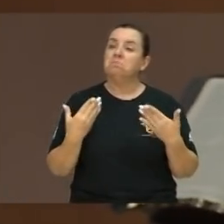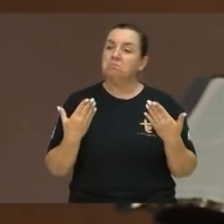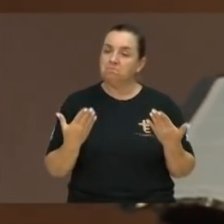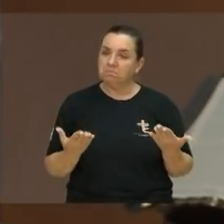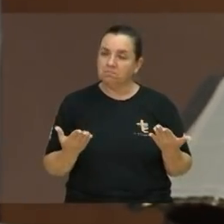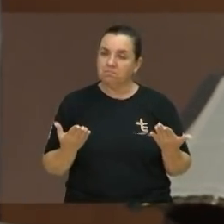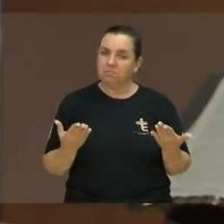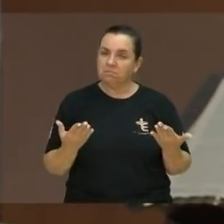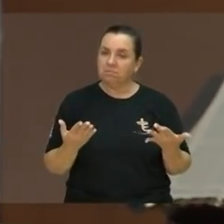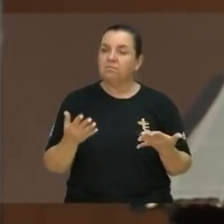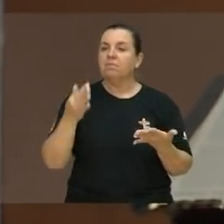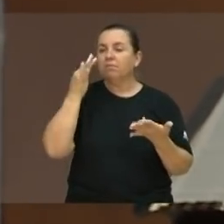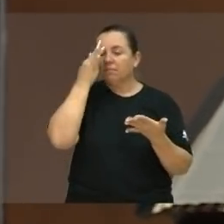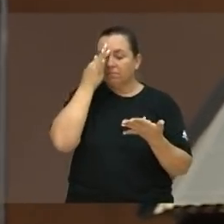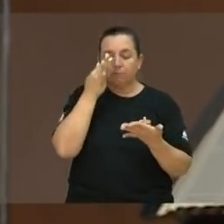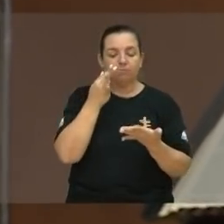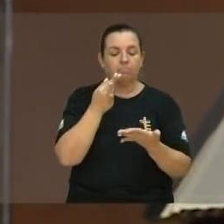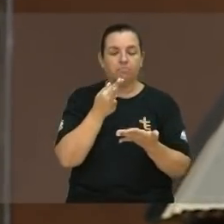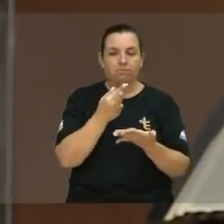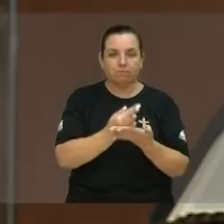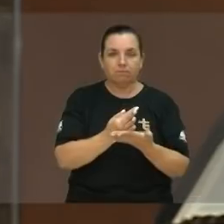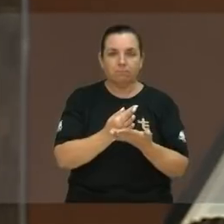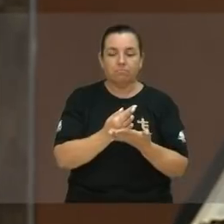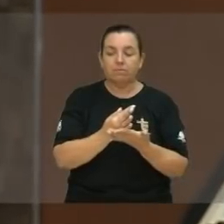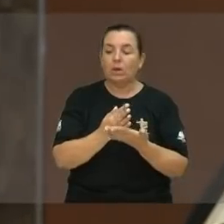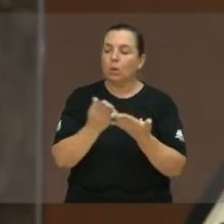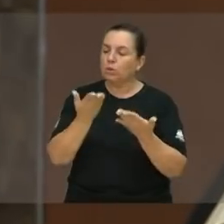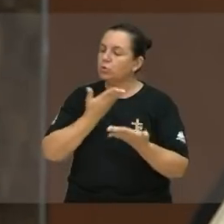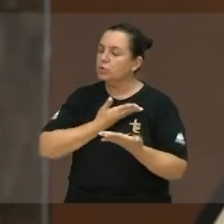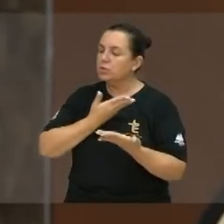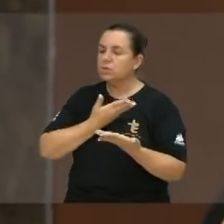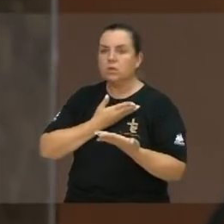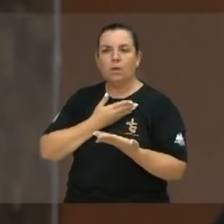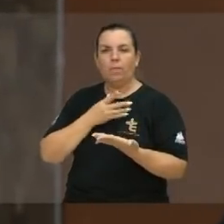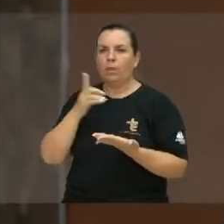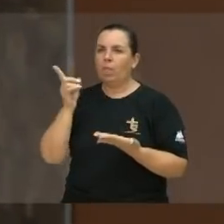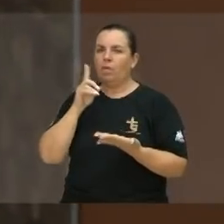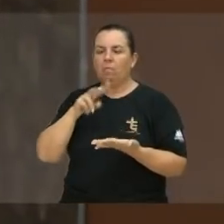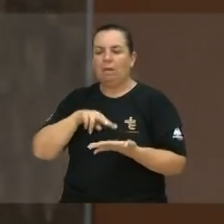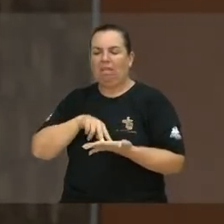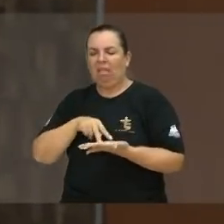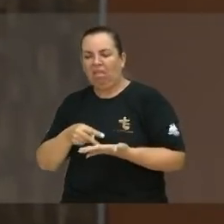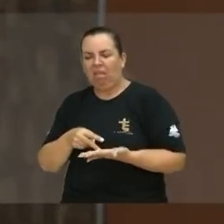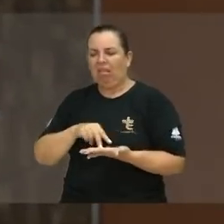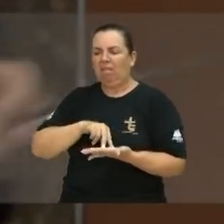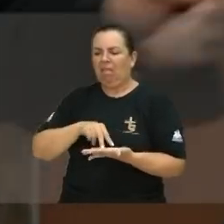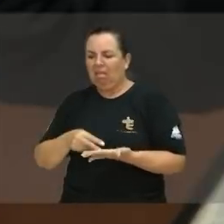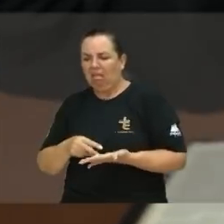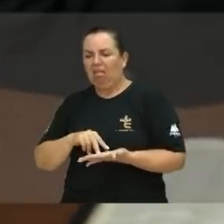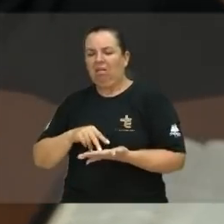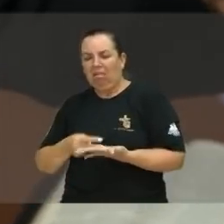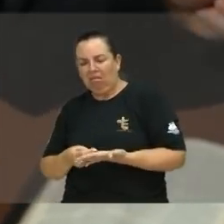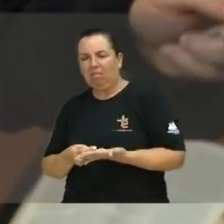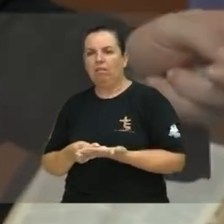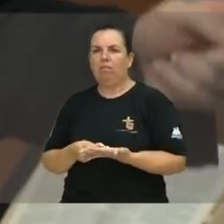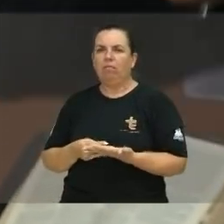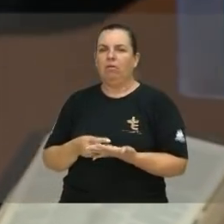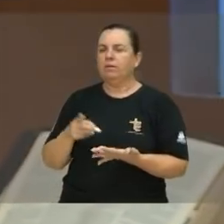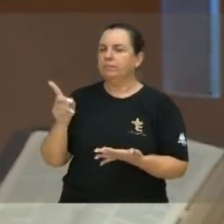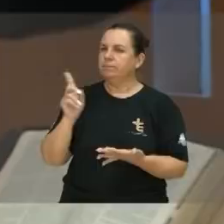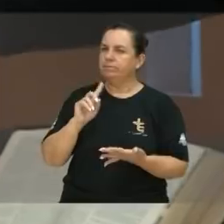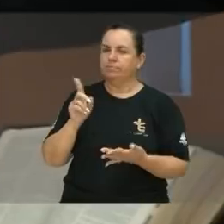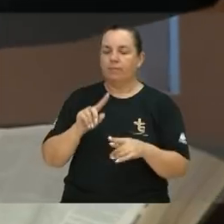a fé dos discípulos não é para cambalear ao dizer isso